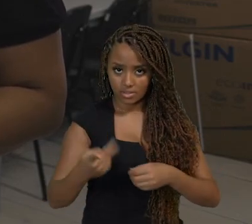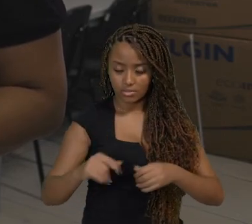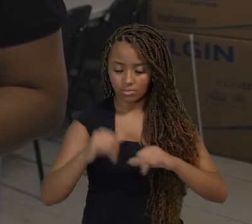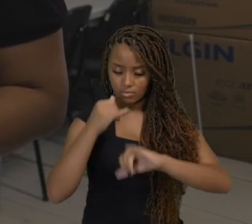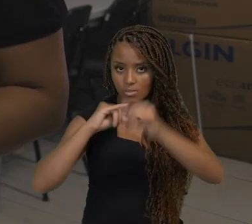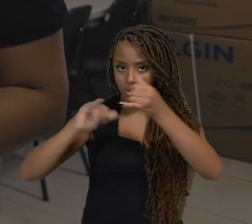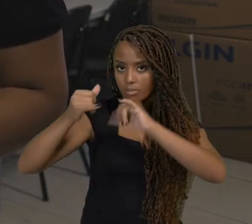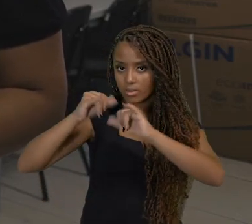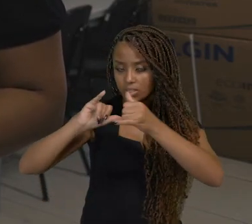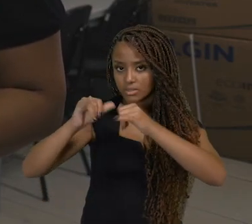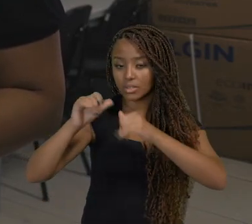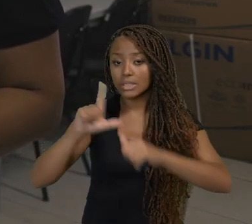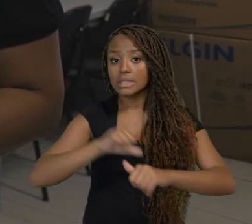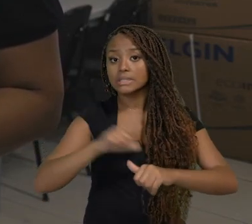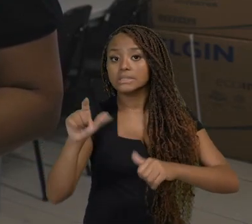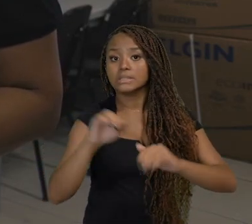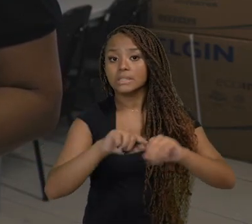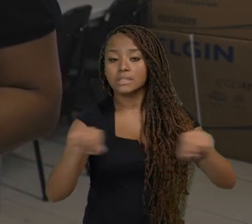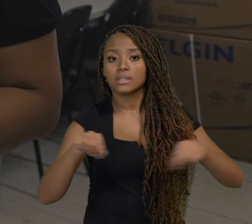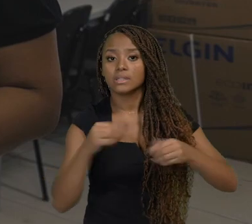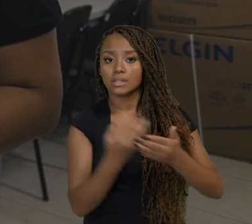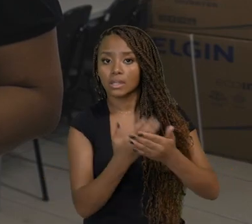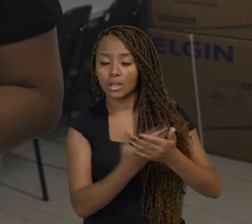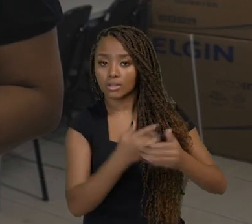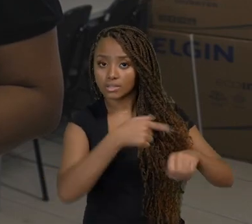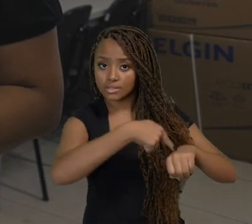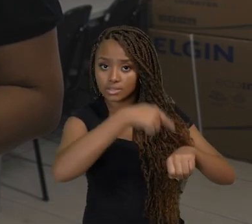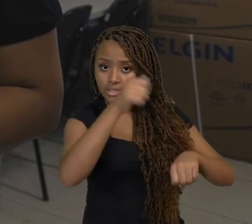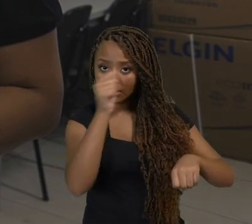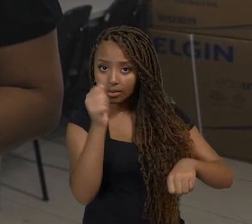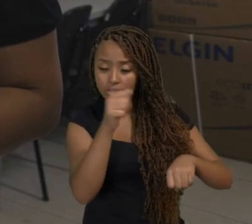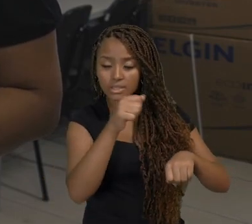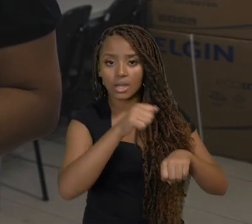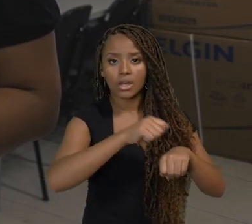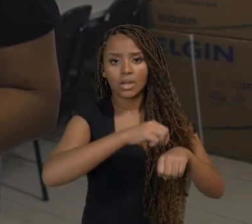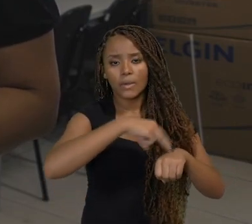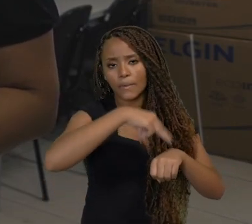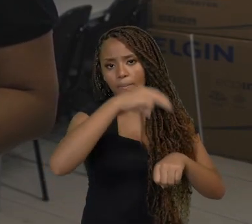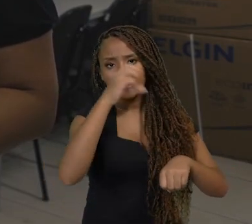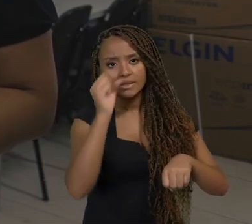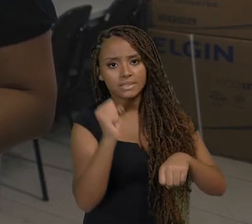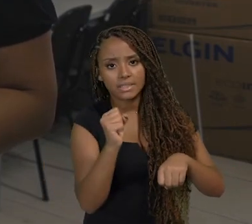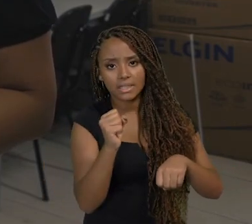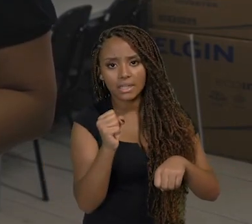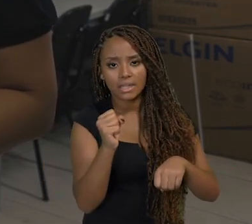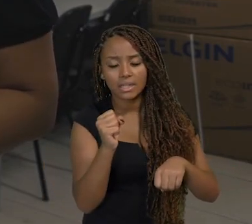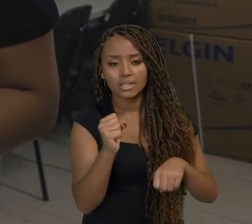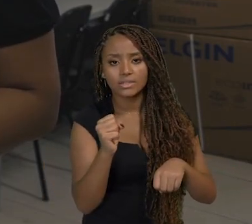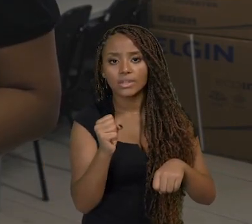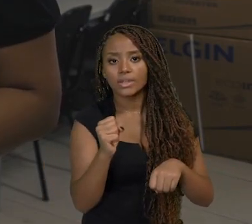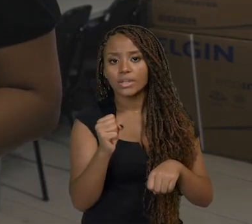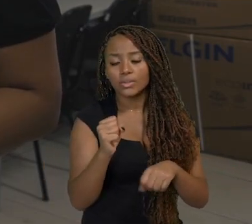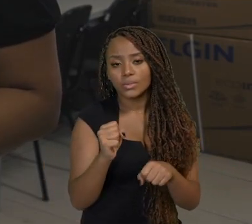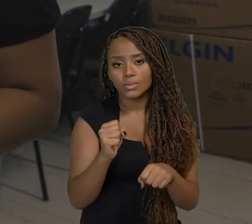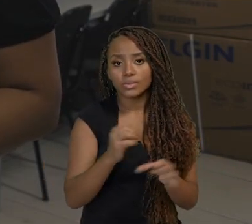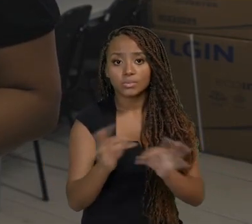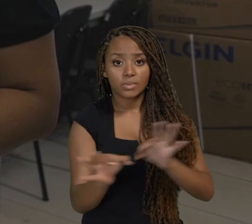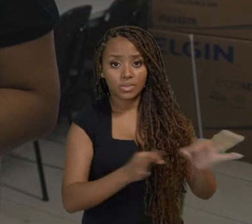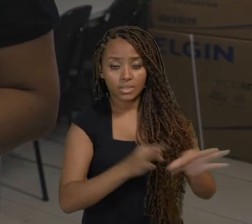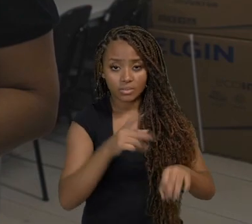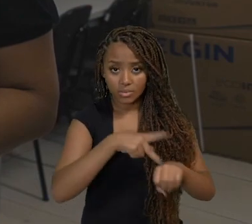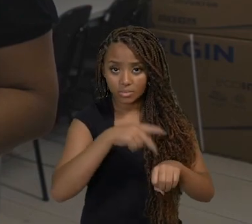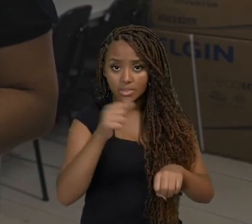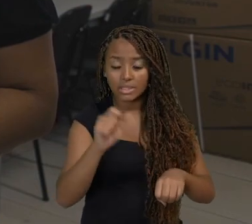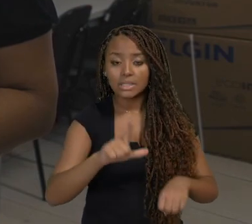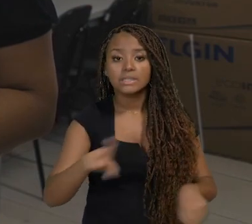aqui. Temos aulas aí desde as graduações, dos mestrados, né, dos programas de pós-graduação. Também